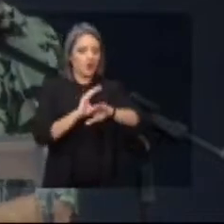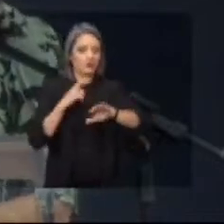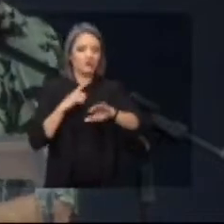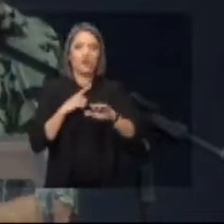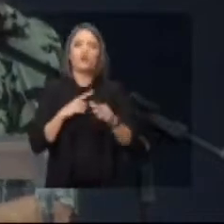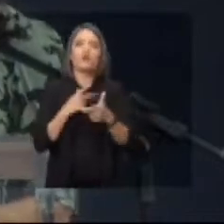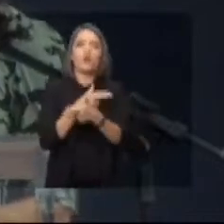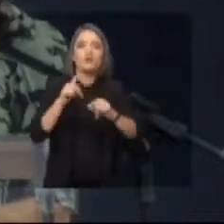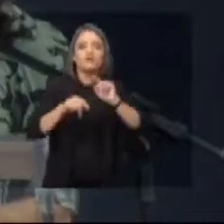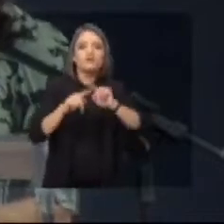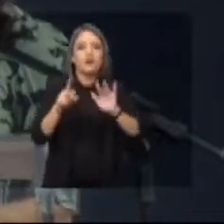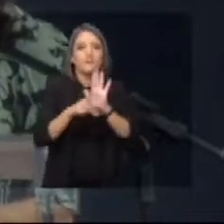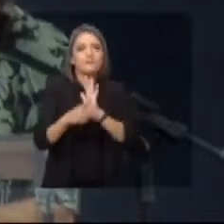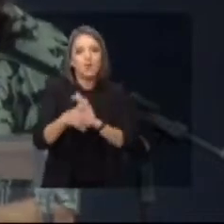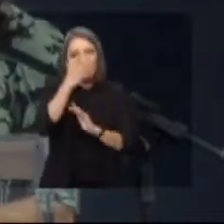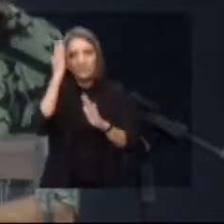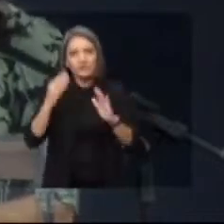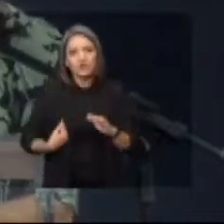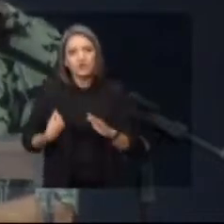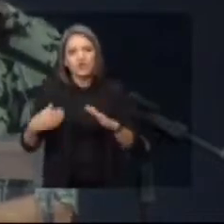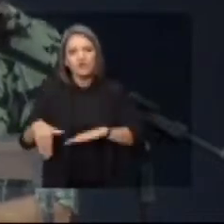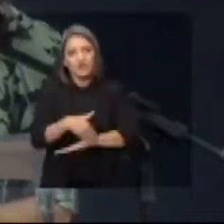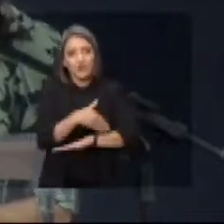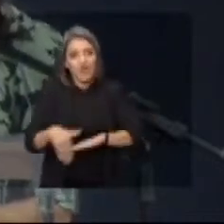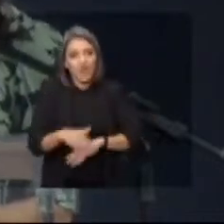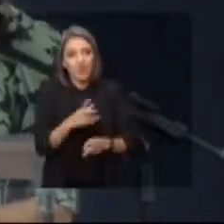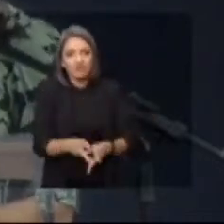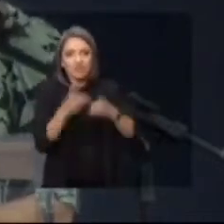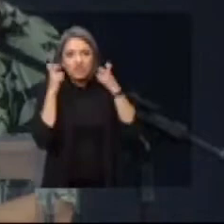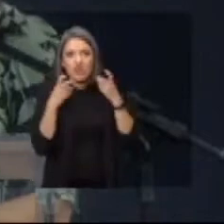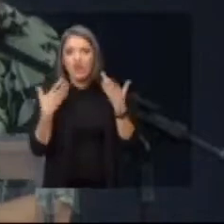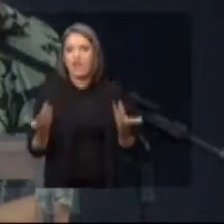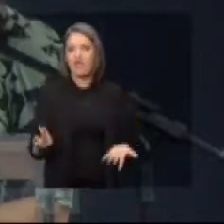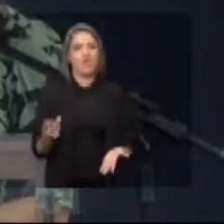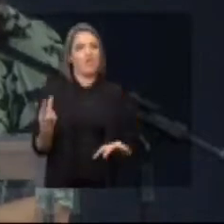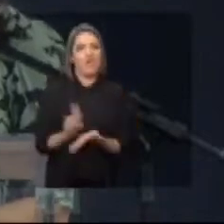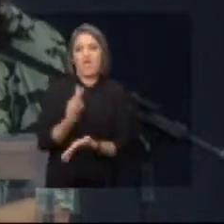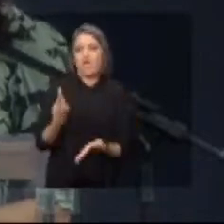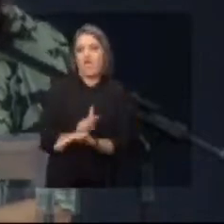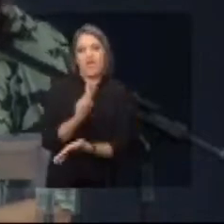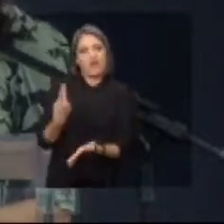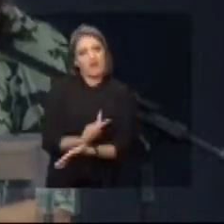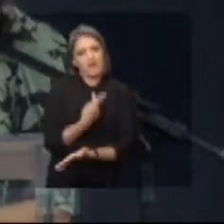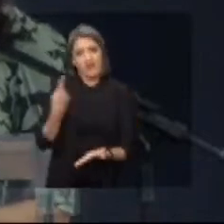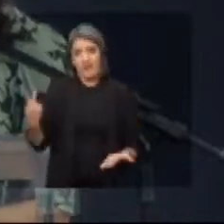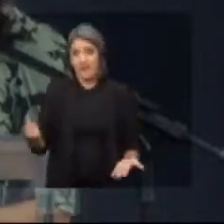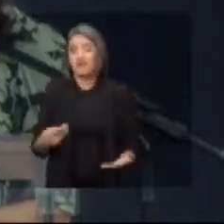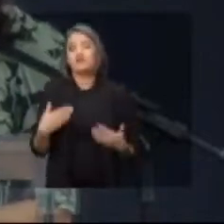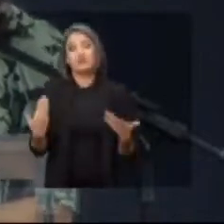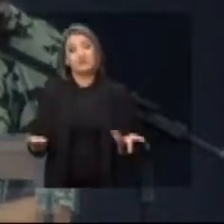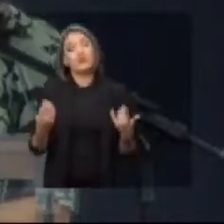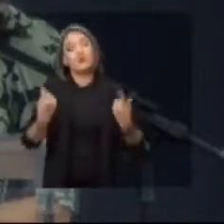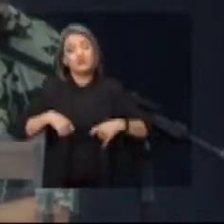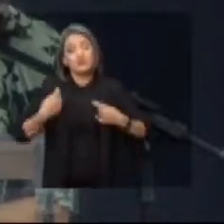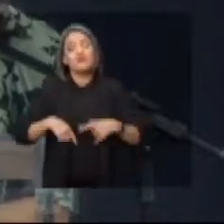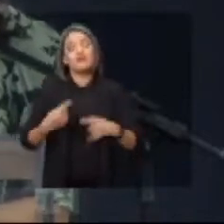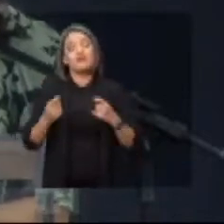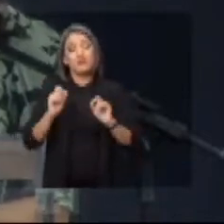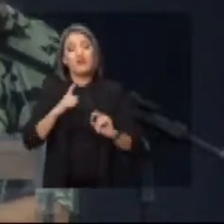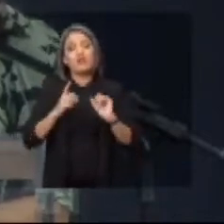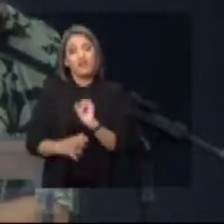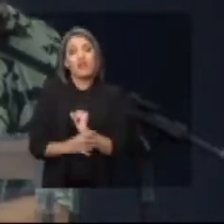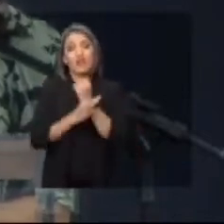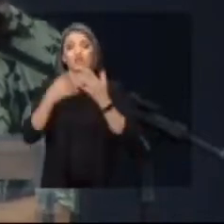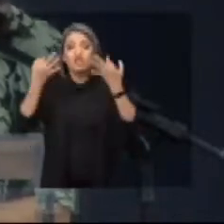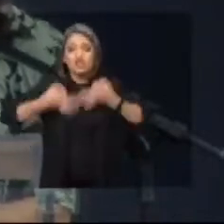pessoais das pessoas em situação de rua por violar os direitos de posse e propriedade igualdade de dignidade é o mínimo que se espera até que